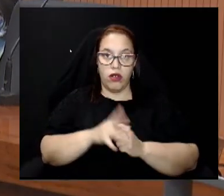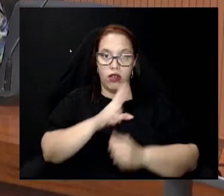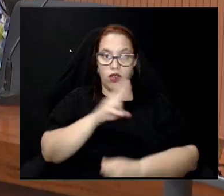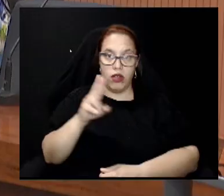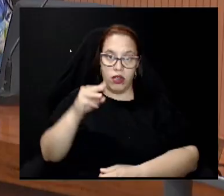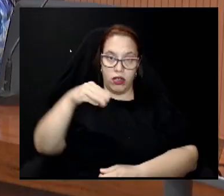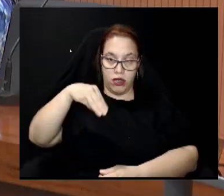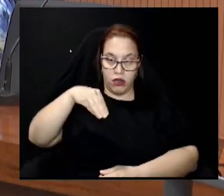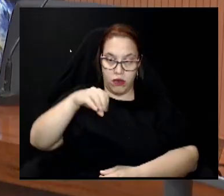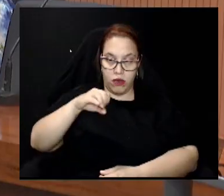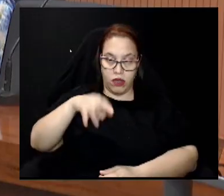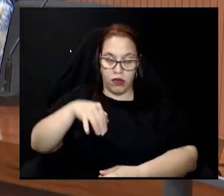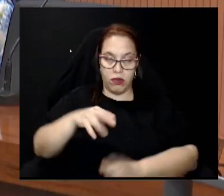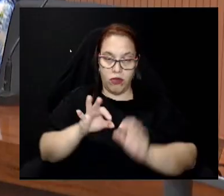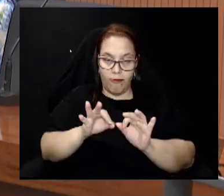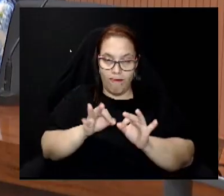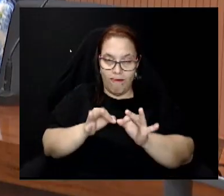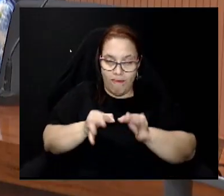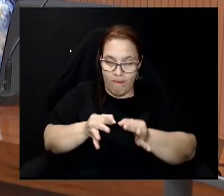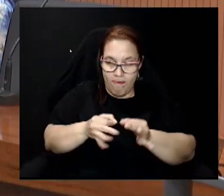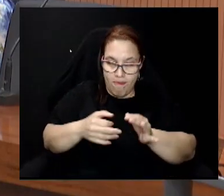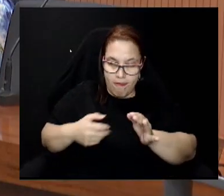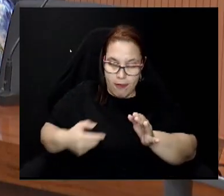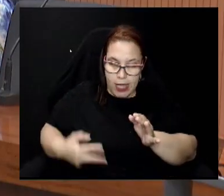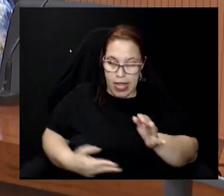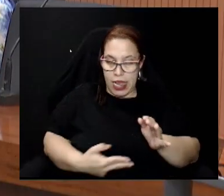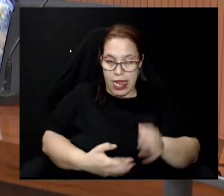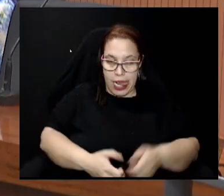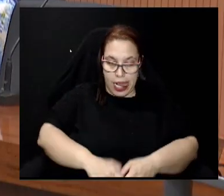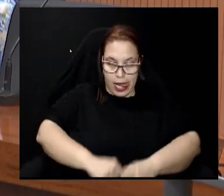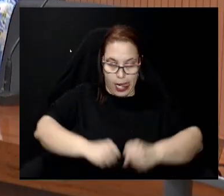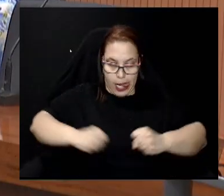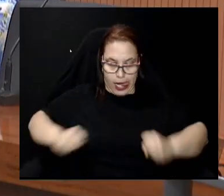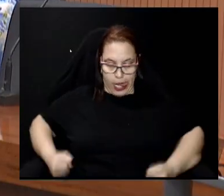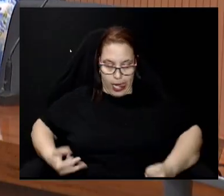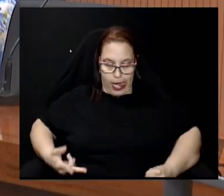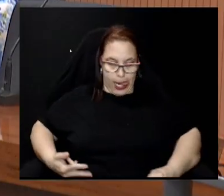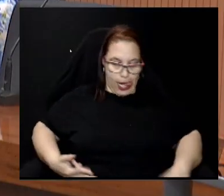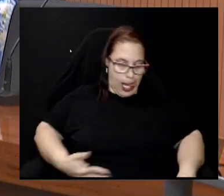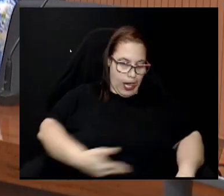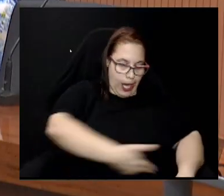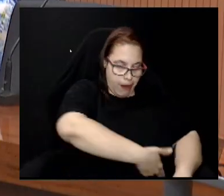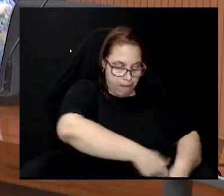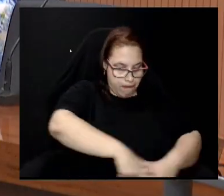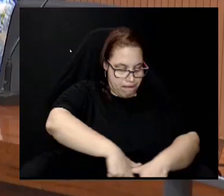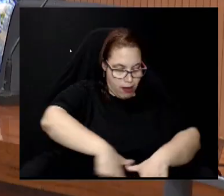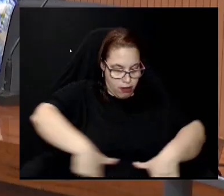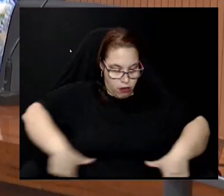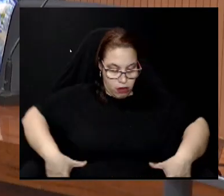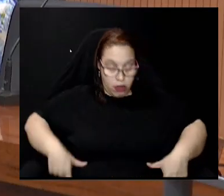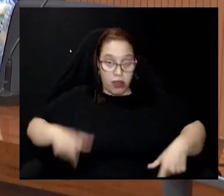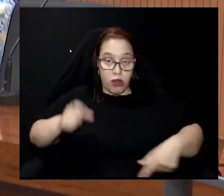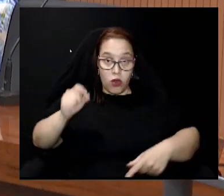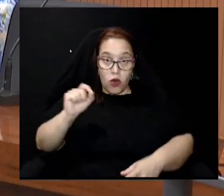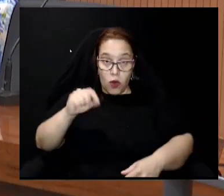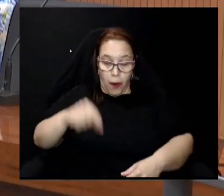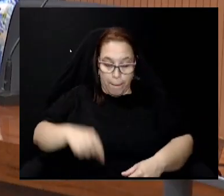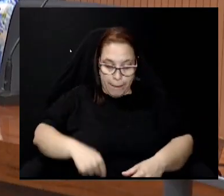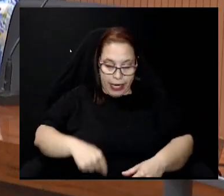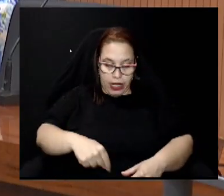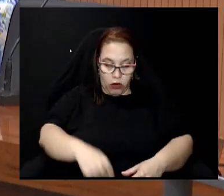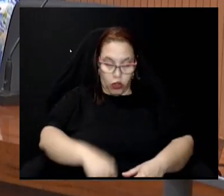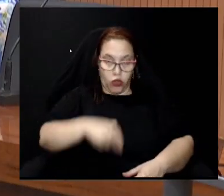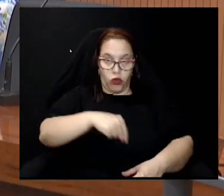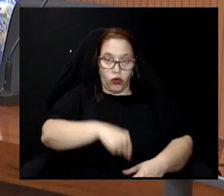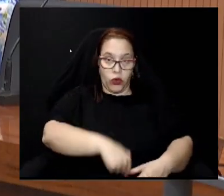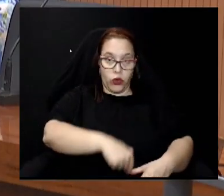invasiva. O que é a minimamente invasiva? Ao invés de abrir um corte de ponta a ponta no abdômen, o cirurgião faz pequenos furinhos no abdômen, passa a pinça